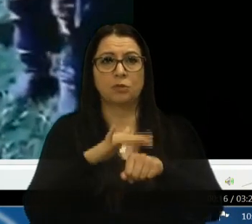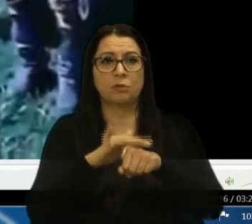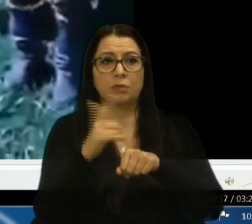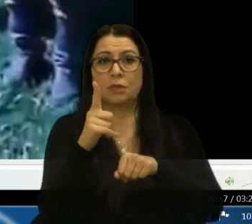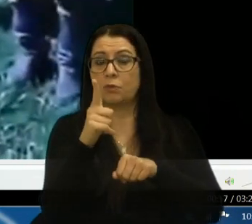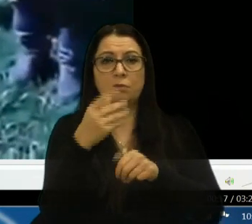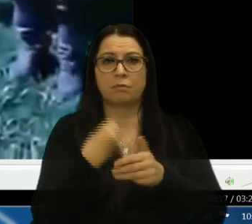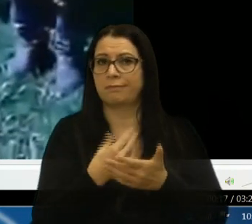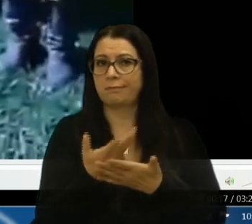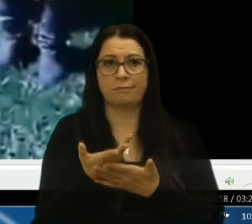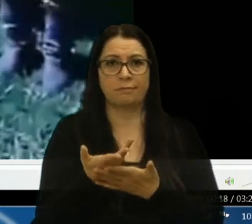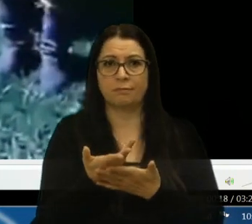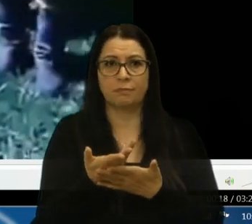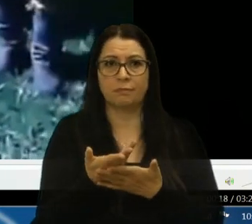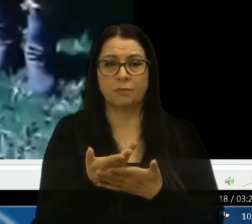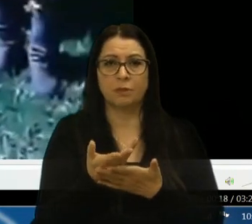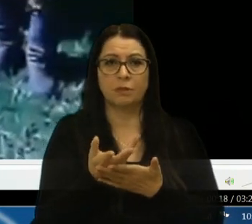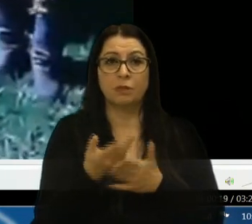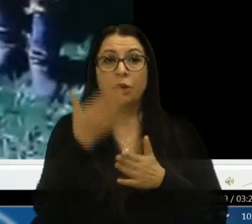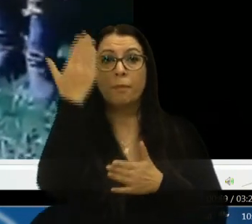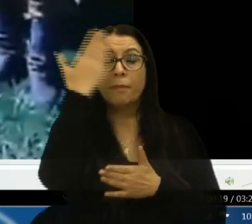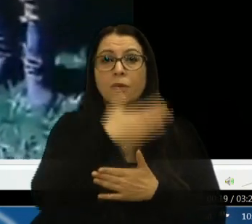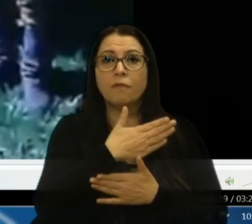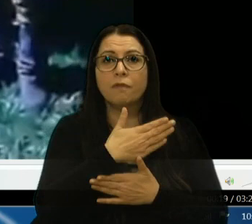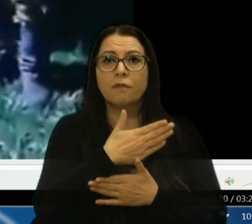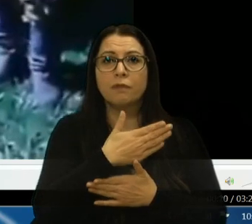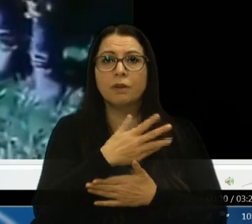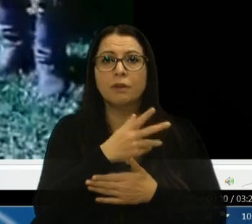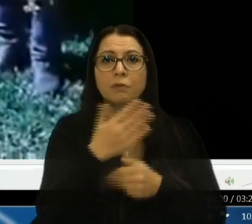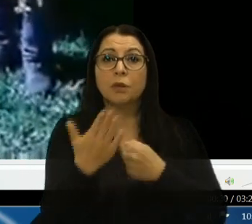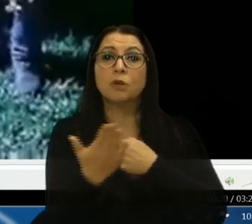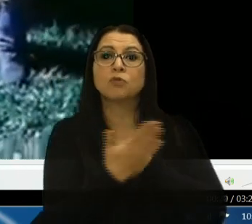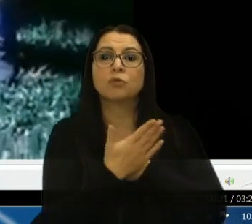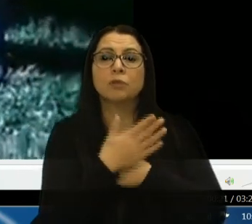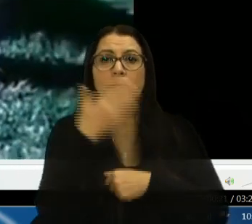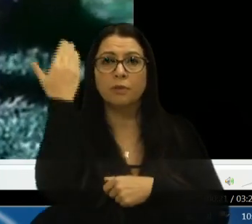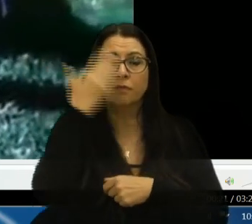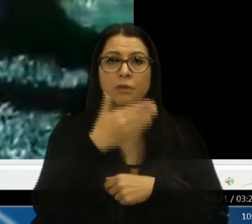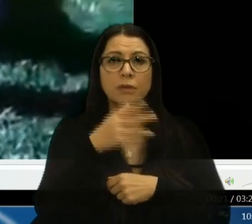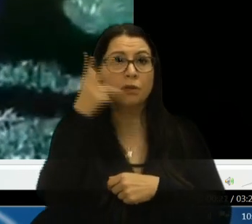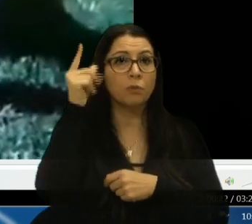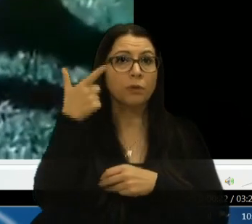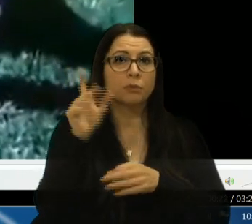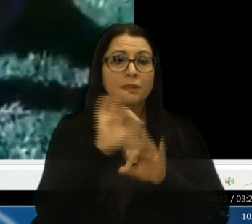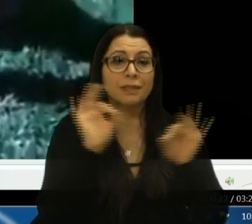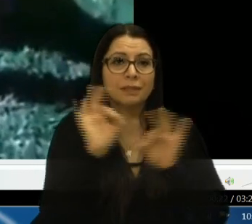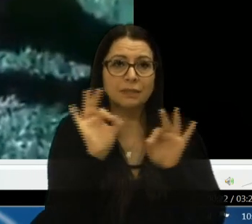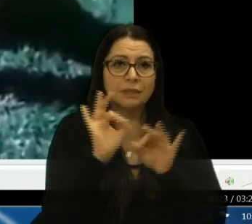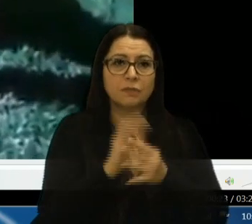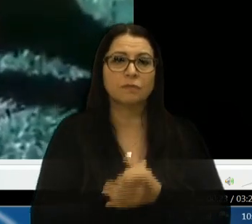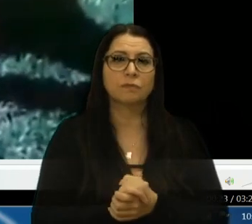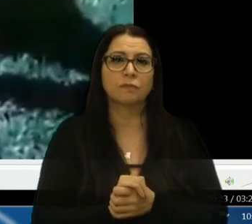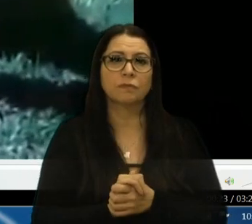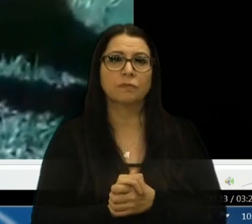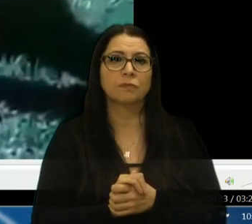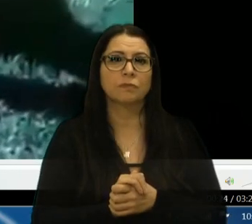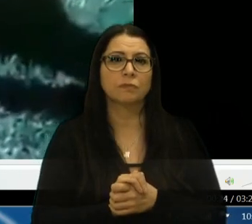existem. Eu quero provar, só quero ajuda para provar que a minha égua não tem nada.